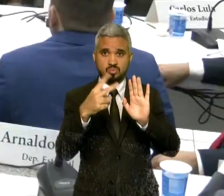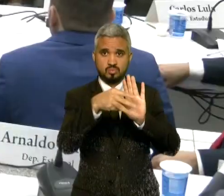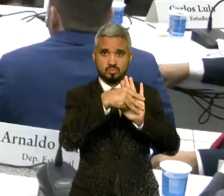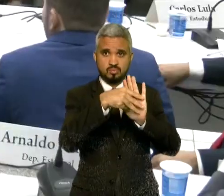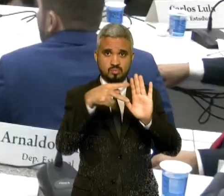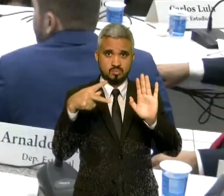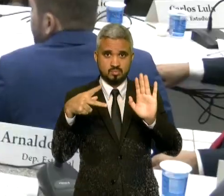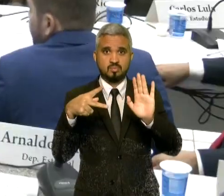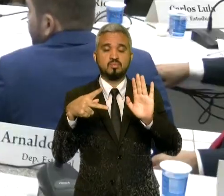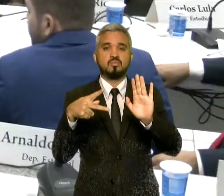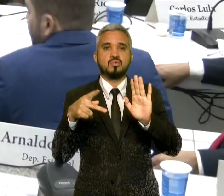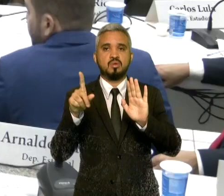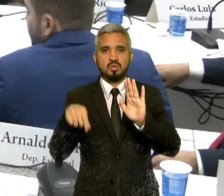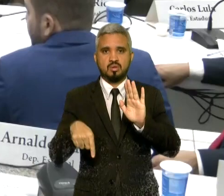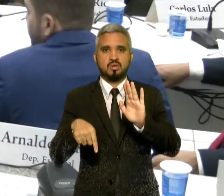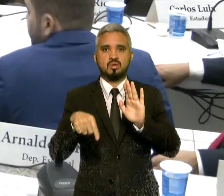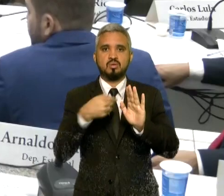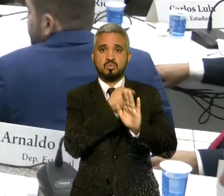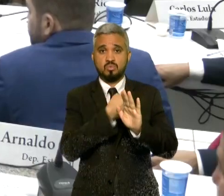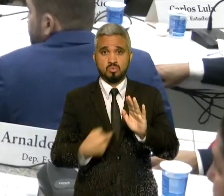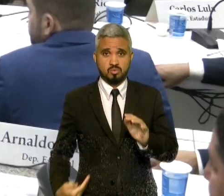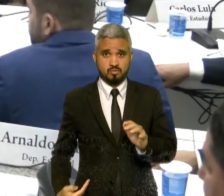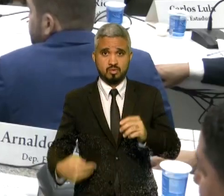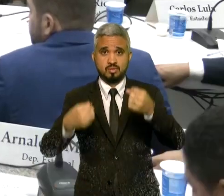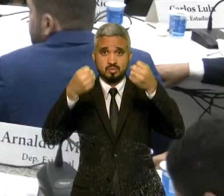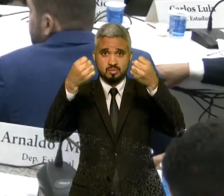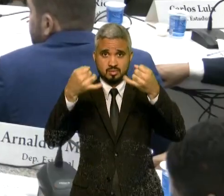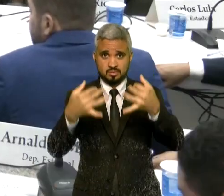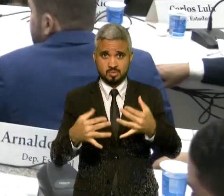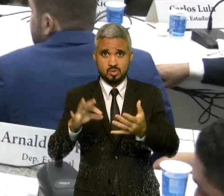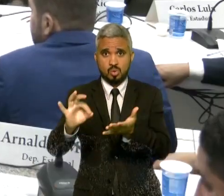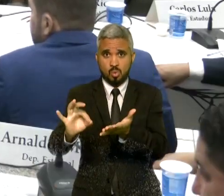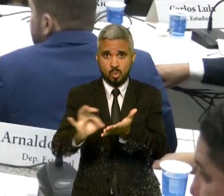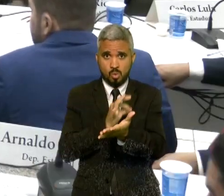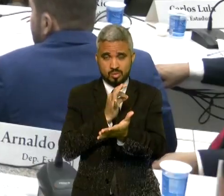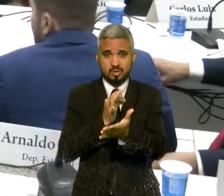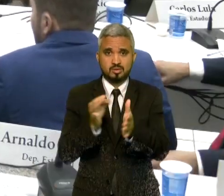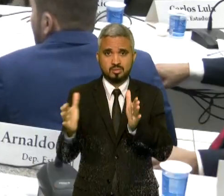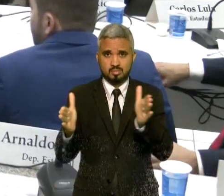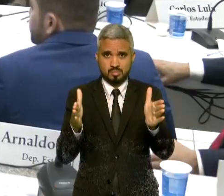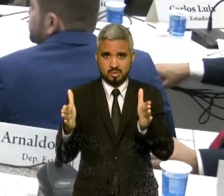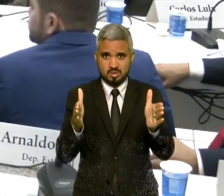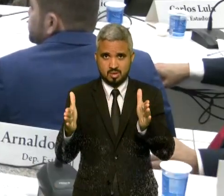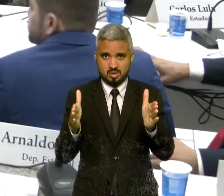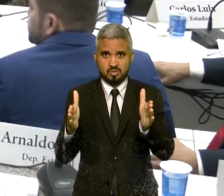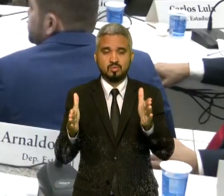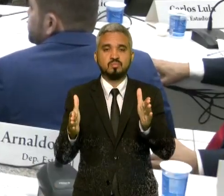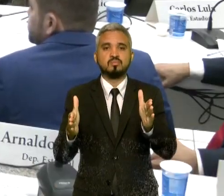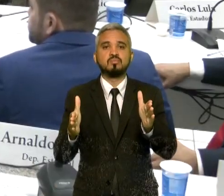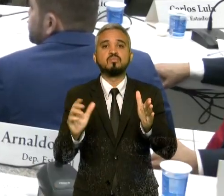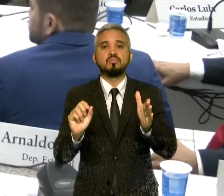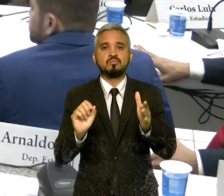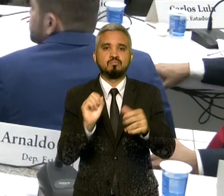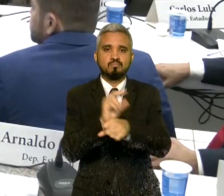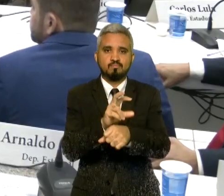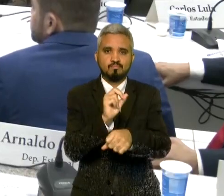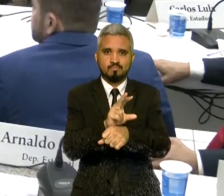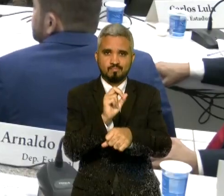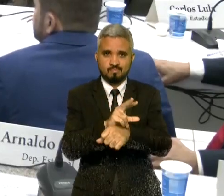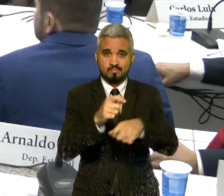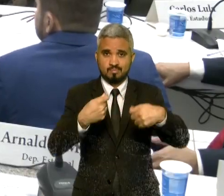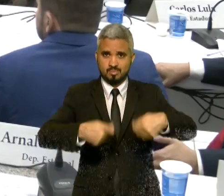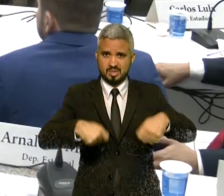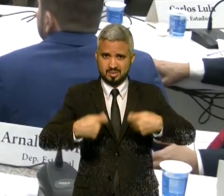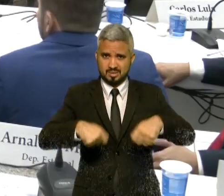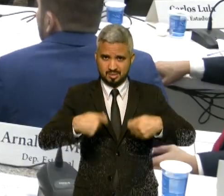Poder Executivo, claro, e dispõe sobre a contratação por tempo determinado de pessoal para atender a necessidade temporária de interesse